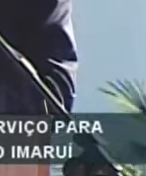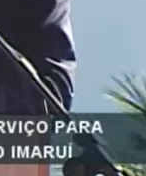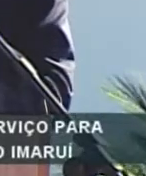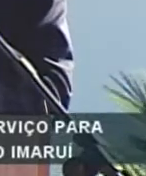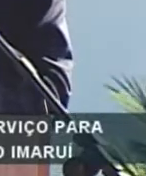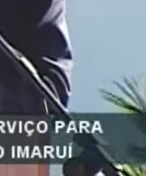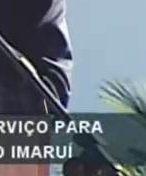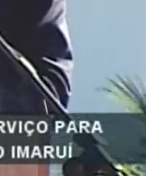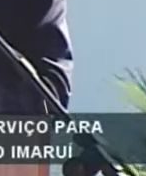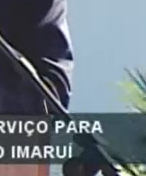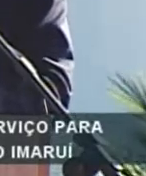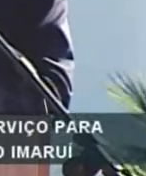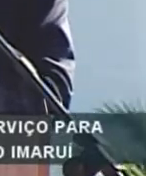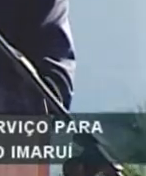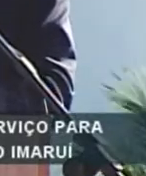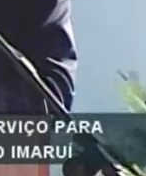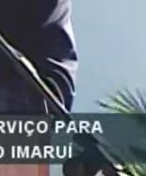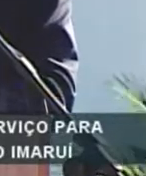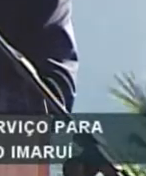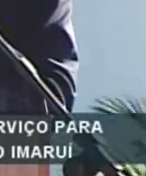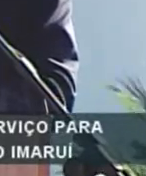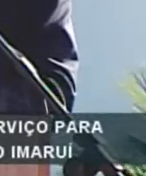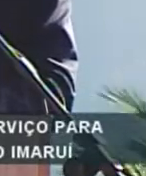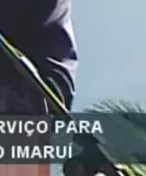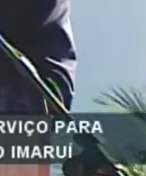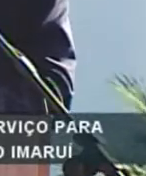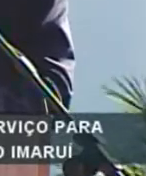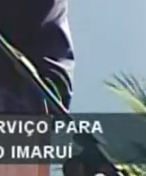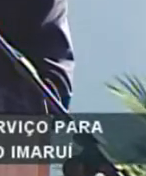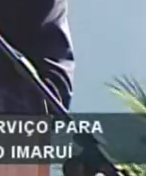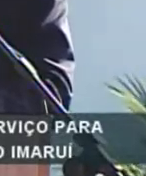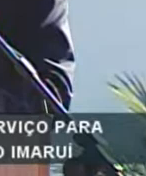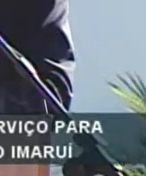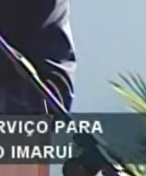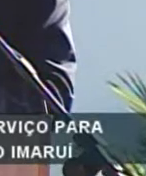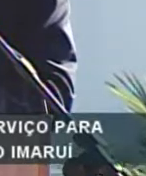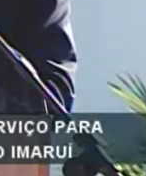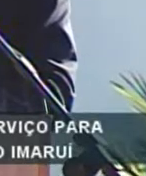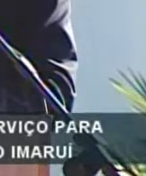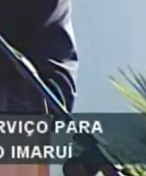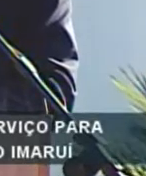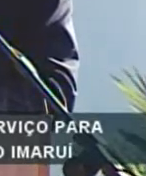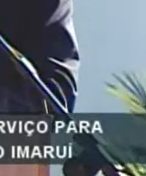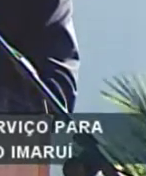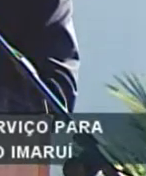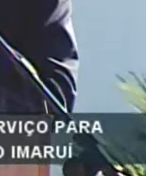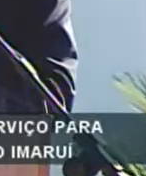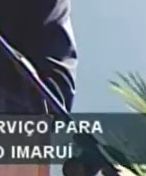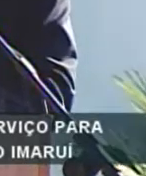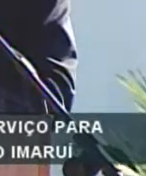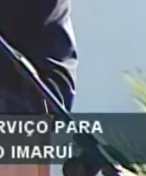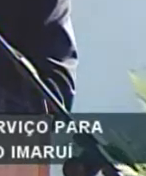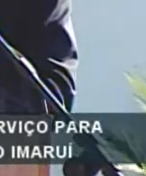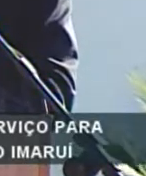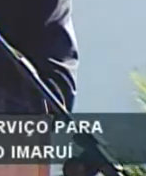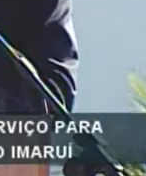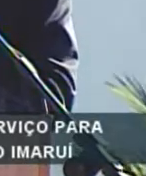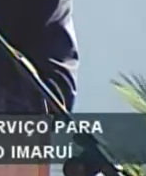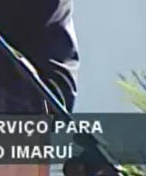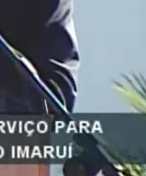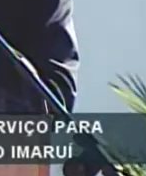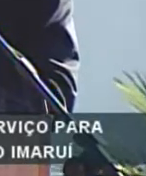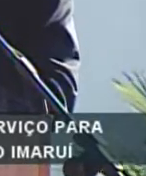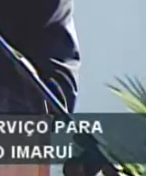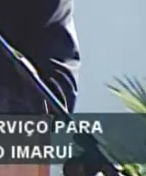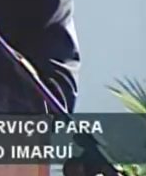certo, tenho certeza, ela será fonte de estudos para as novas gerações de engenheiros e arquitetos do Brasil. É uma obra que representará um